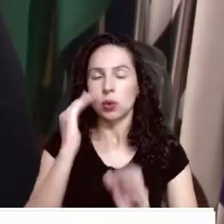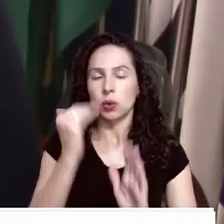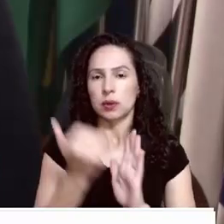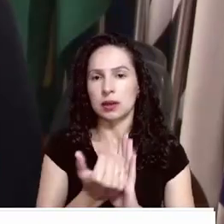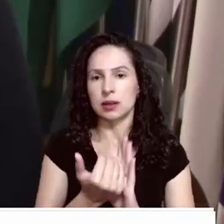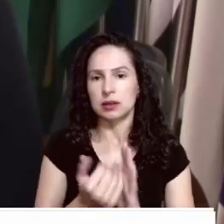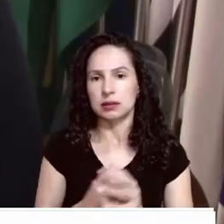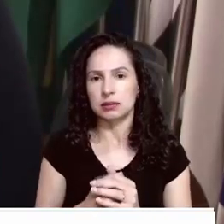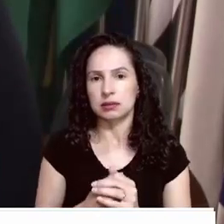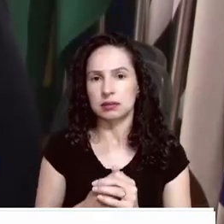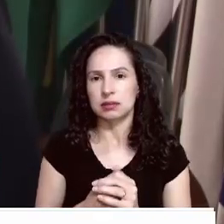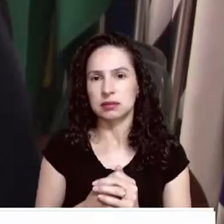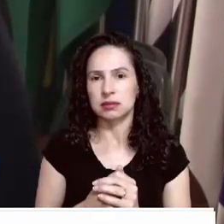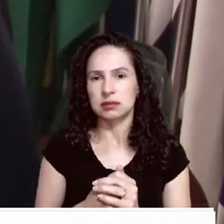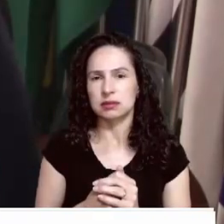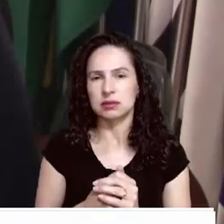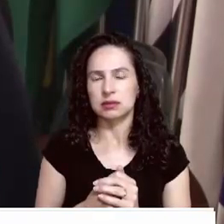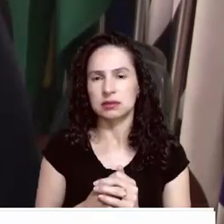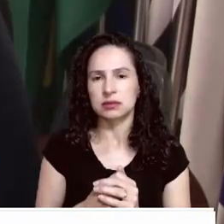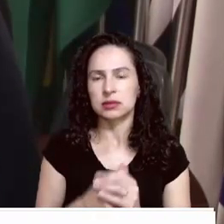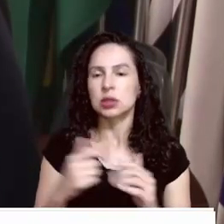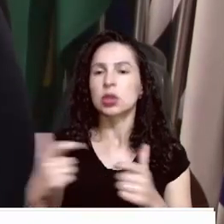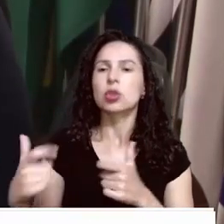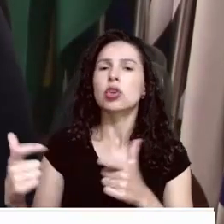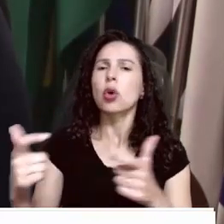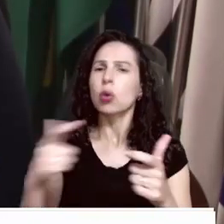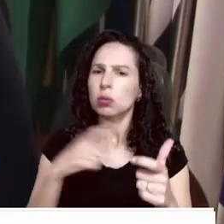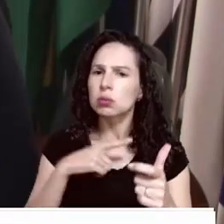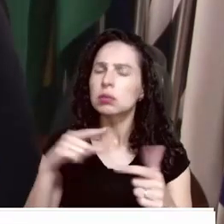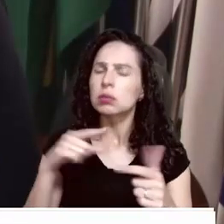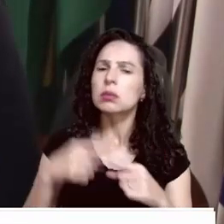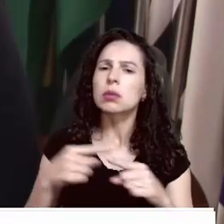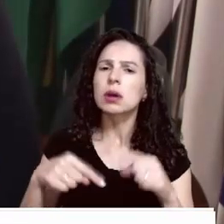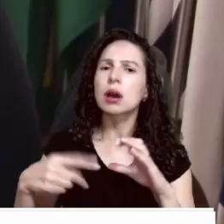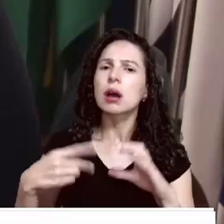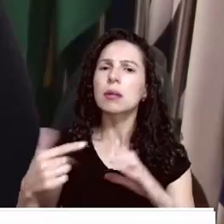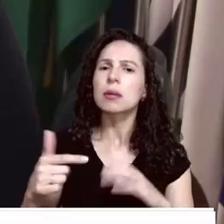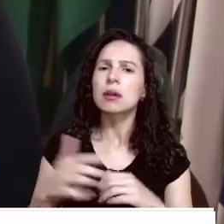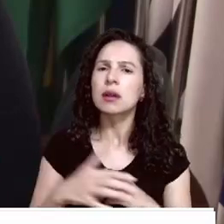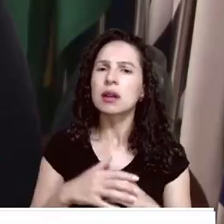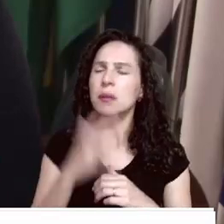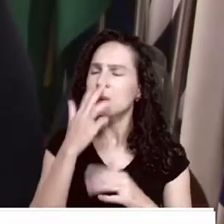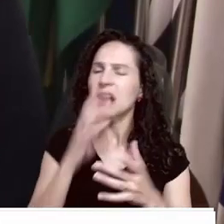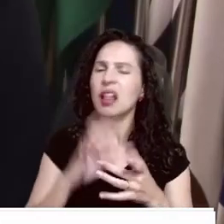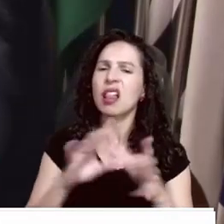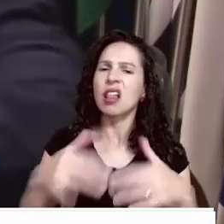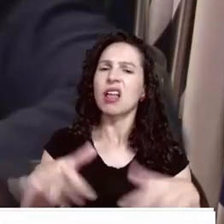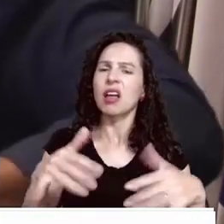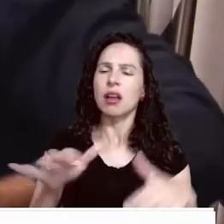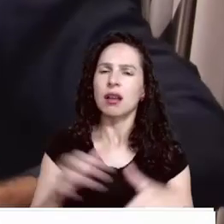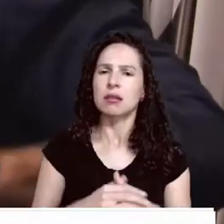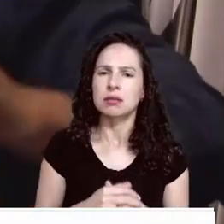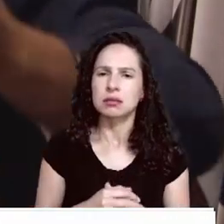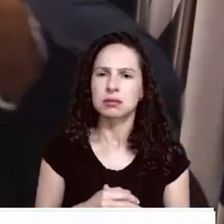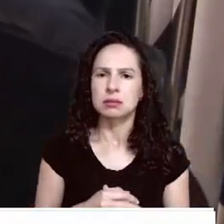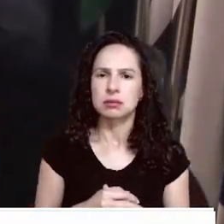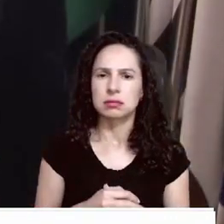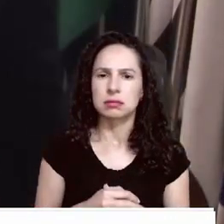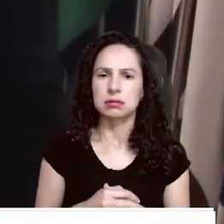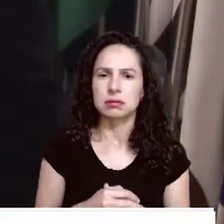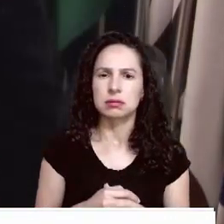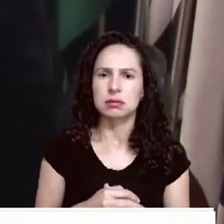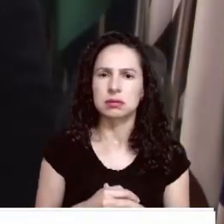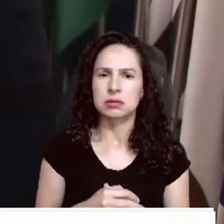Todos os lugares têm. Por que nessa casa não tem? Fica jogando para a torcida. todos os atos de todo